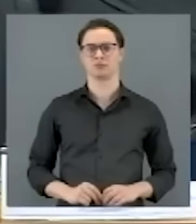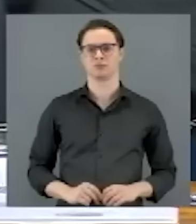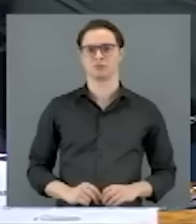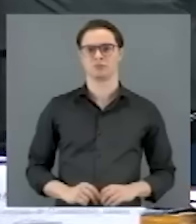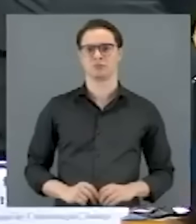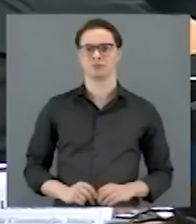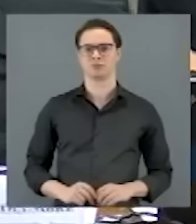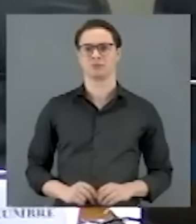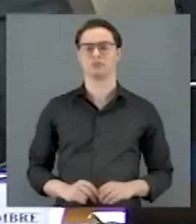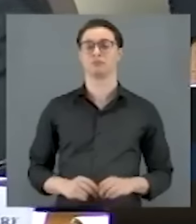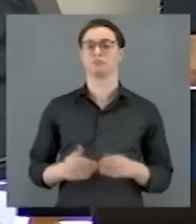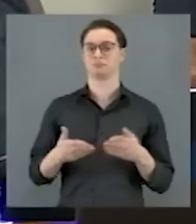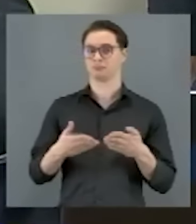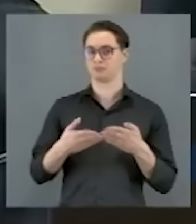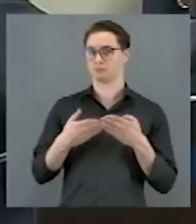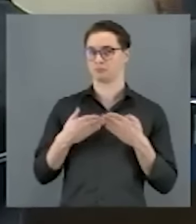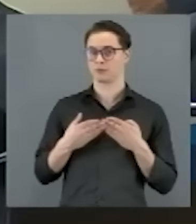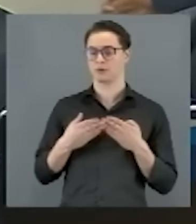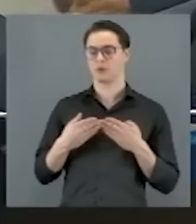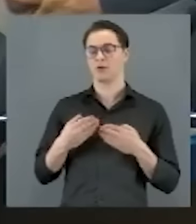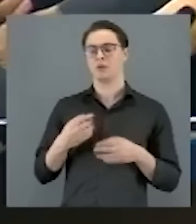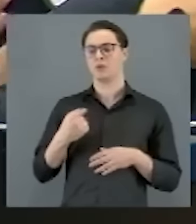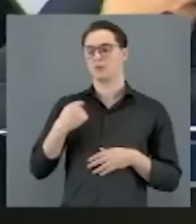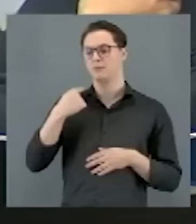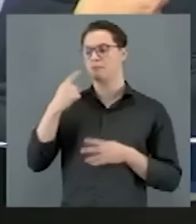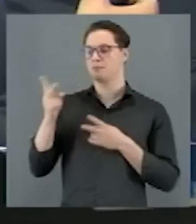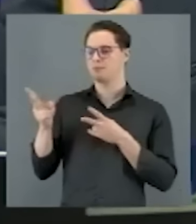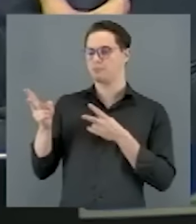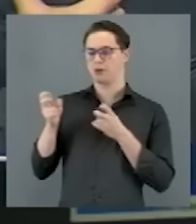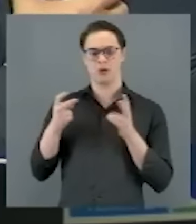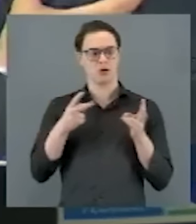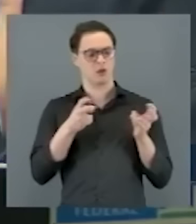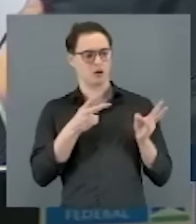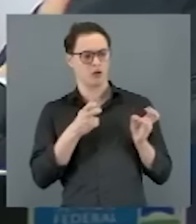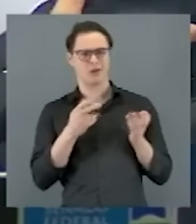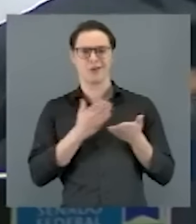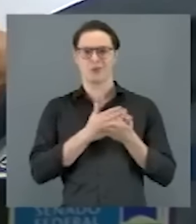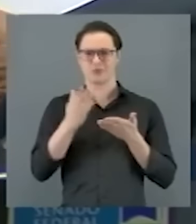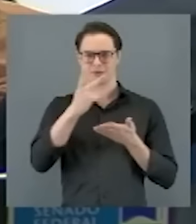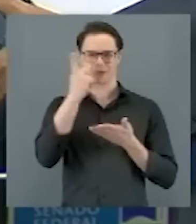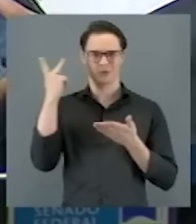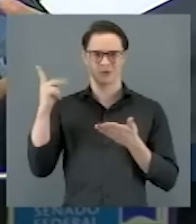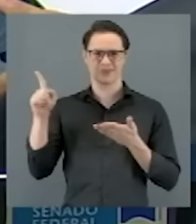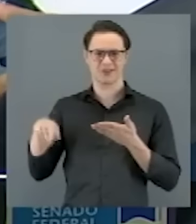Alguns membros da base governista têm tanta dificuldade em defender esse projeto